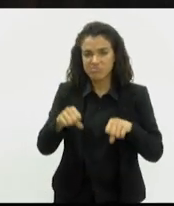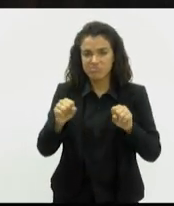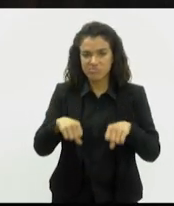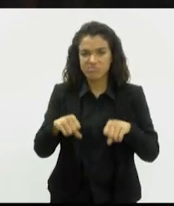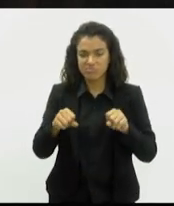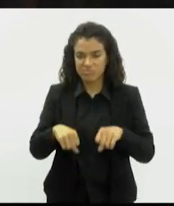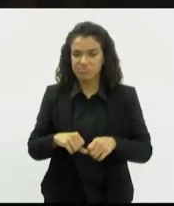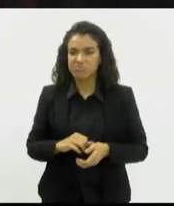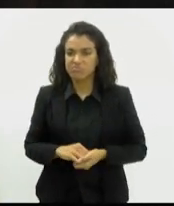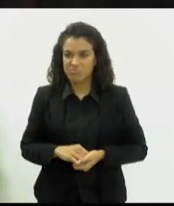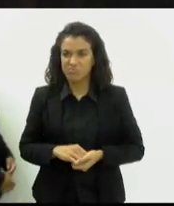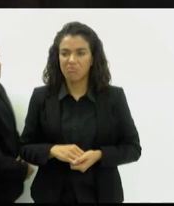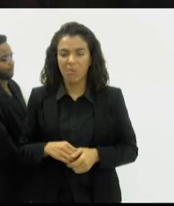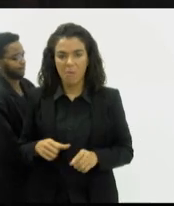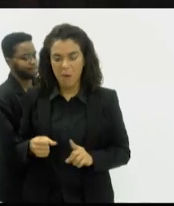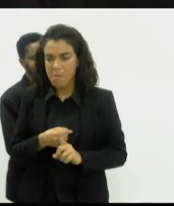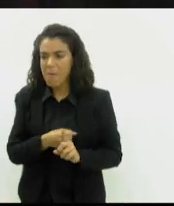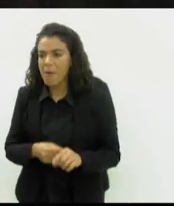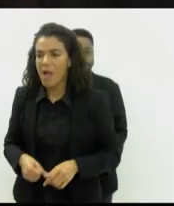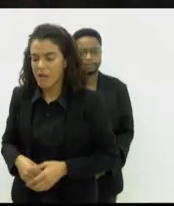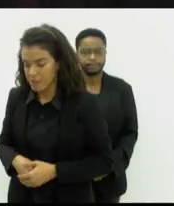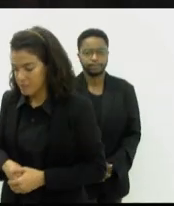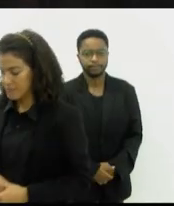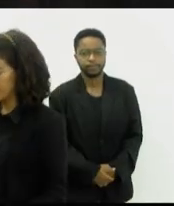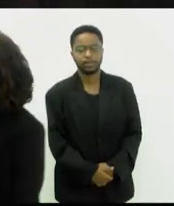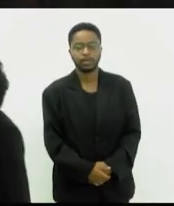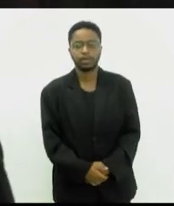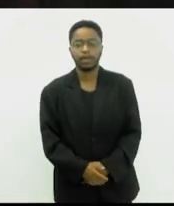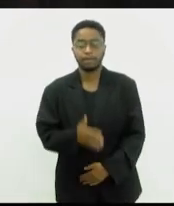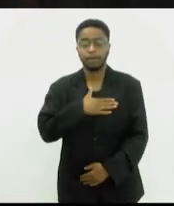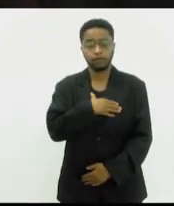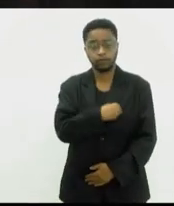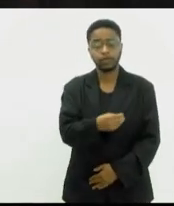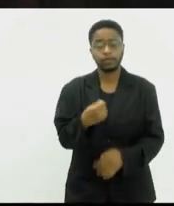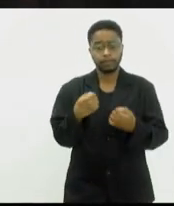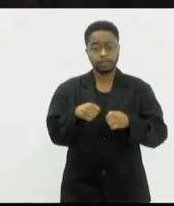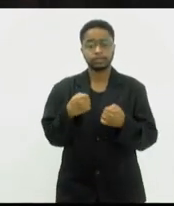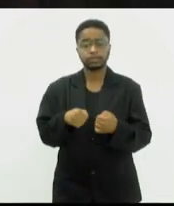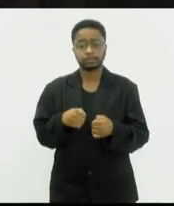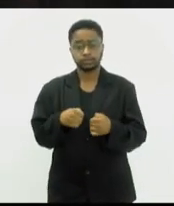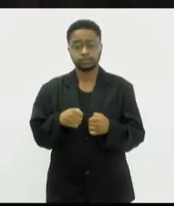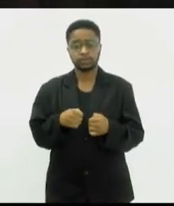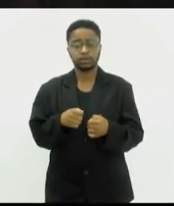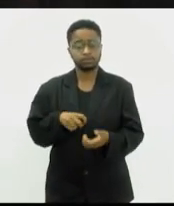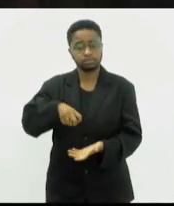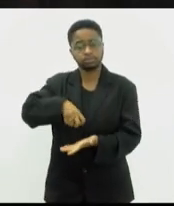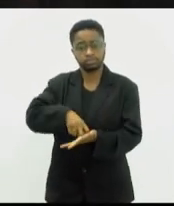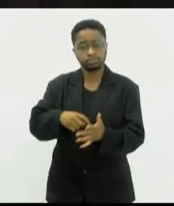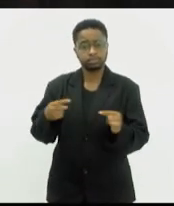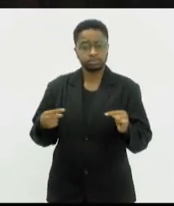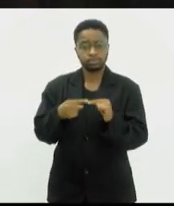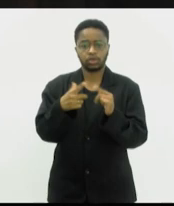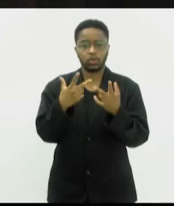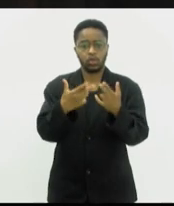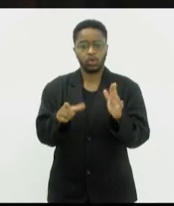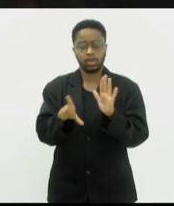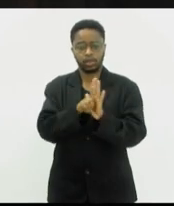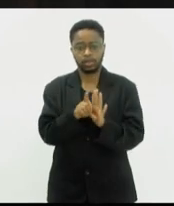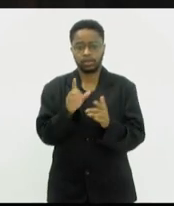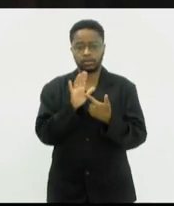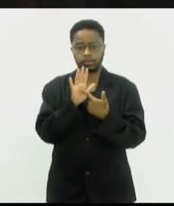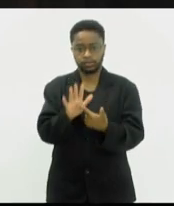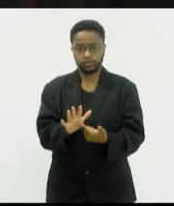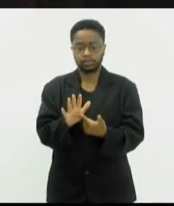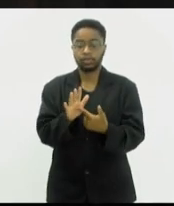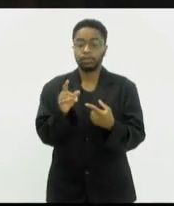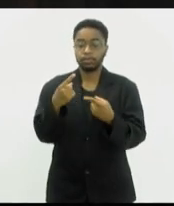suficiente de ocupar as tribunas. O seguinte: ele tem que responder conforme o que diz a lei. Ele agrediu uma mulher